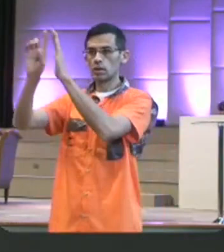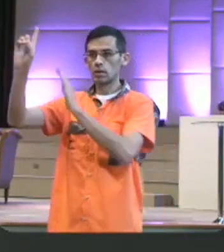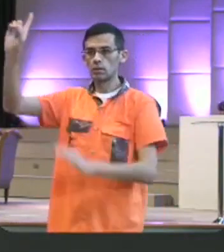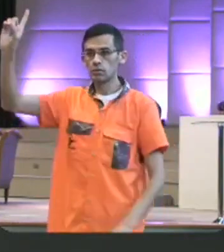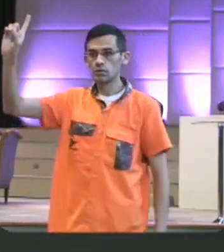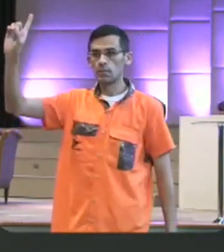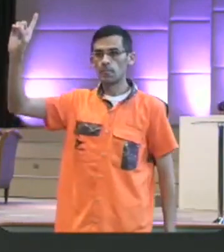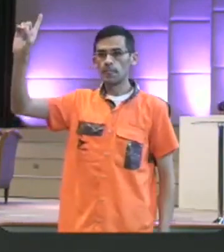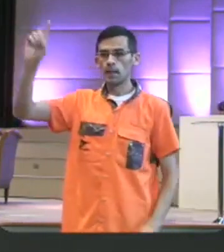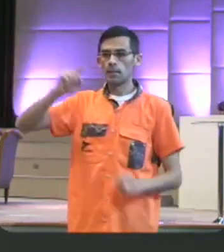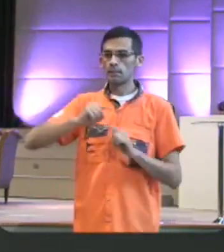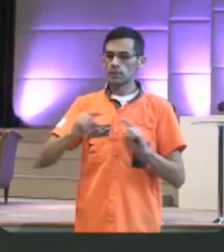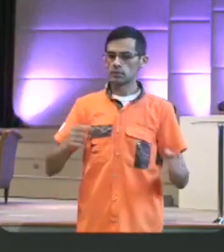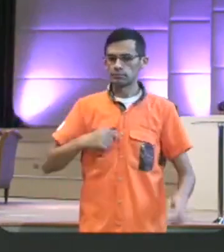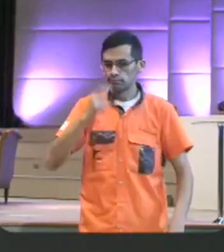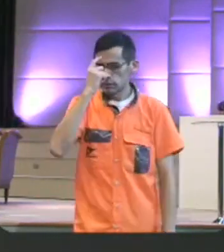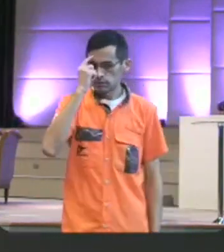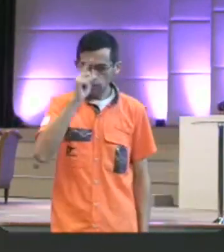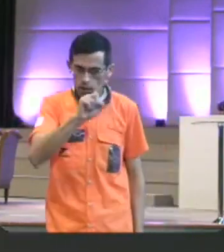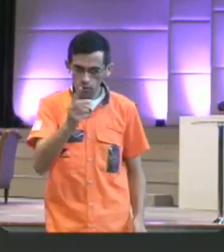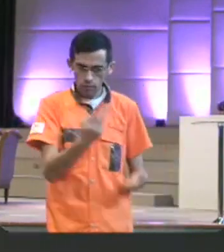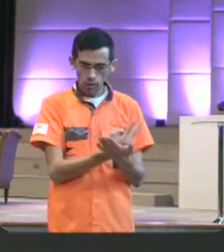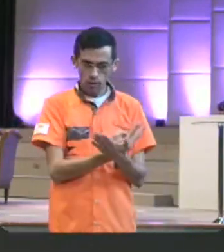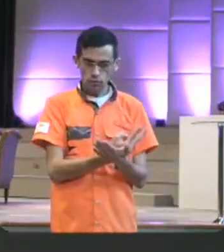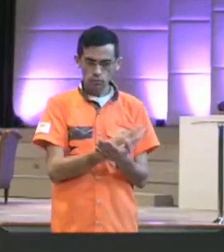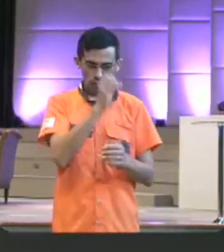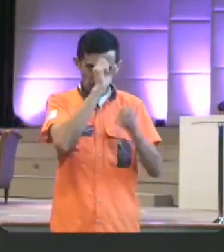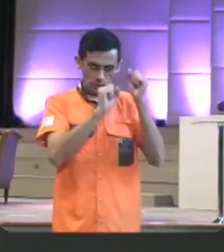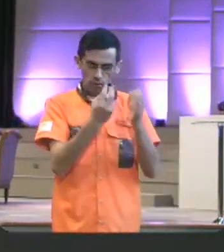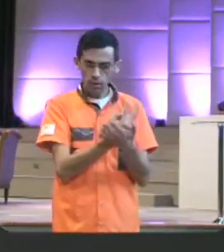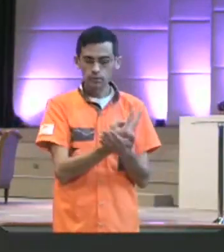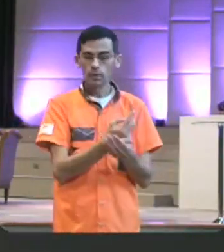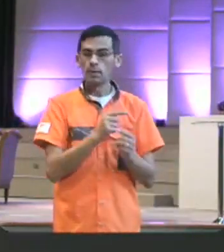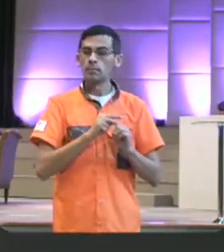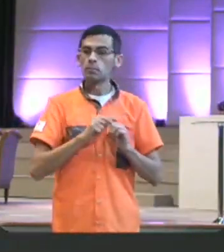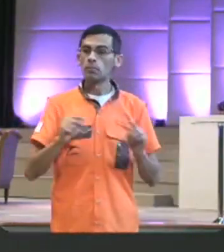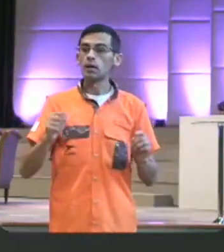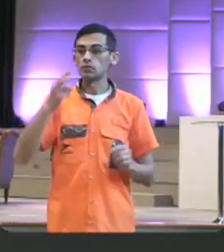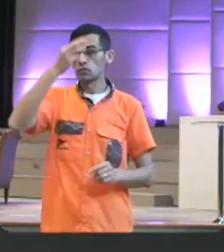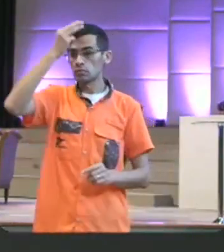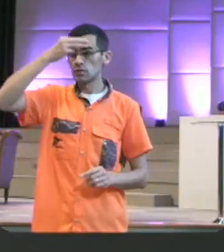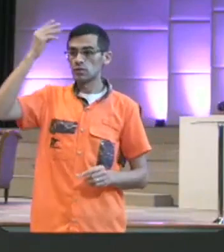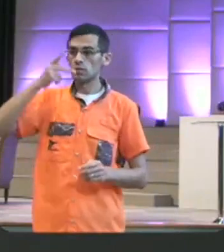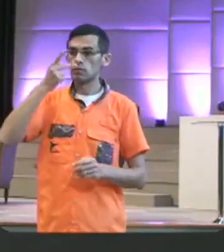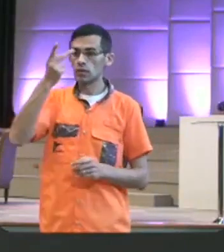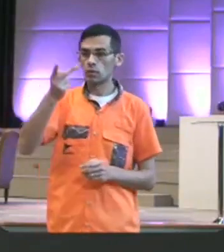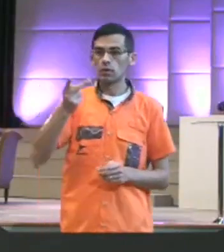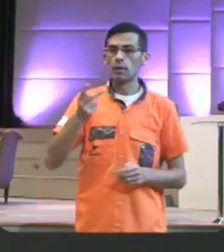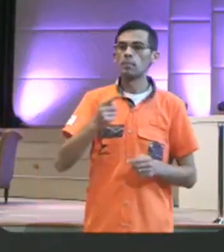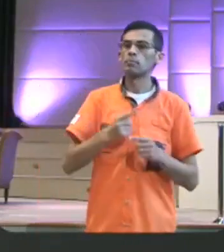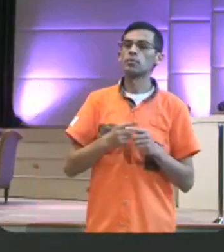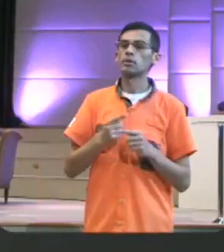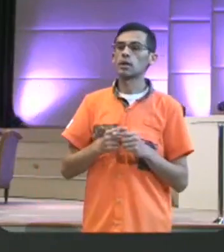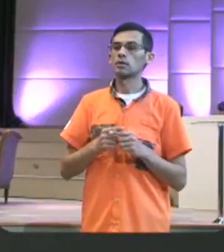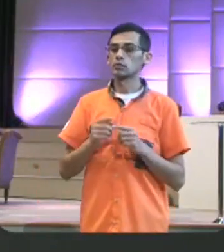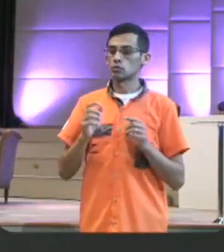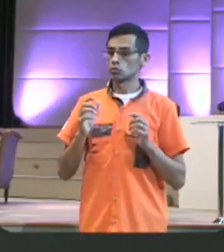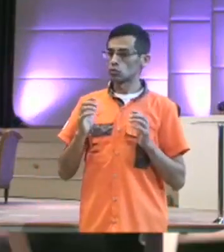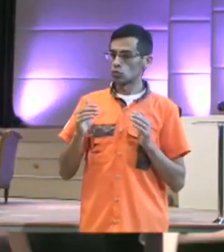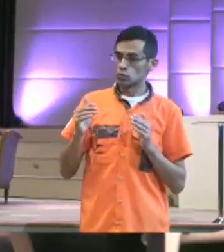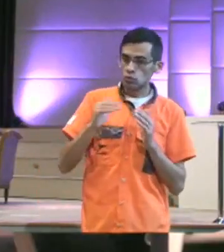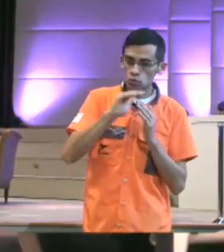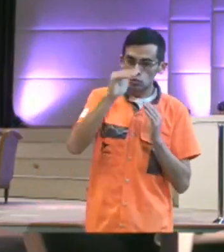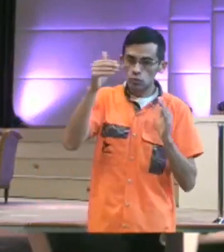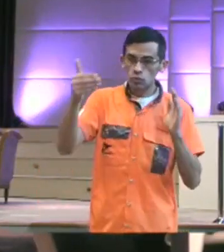você não aprendeu direito. E aí ele disse: sabe por quê? Porque